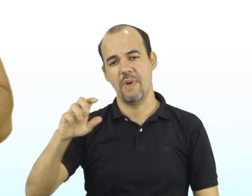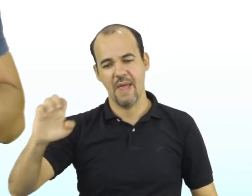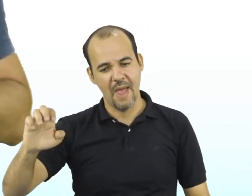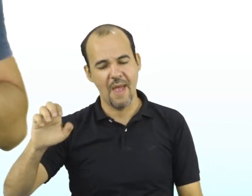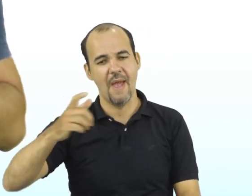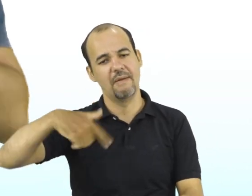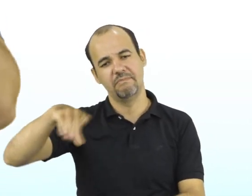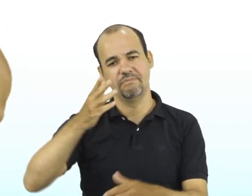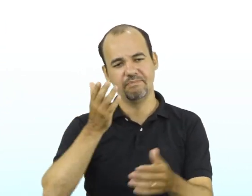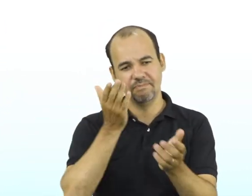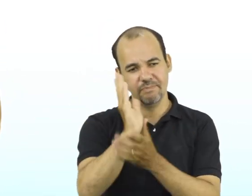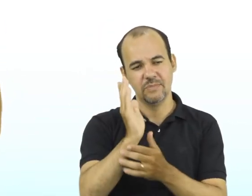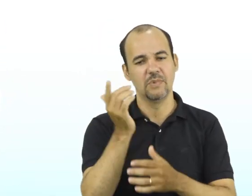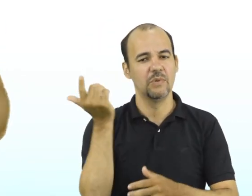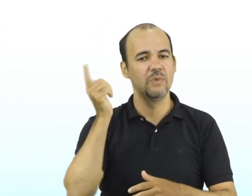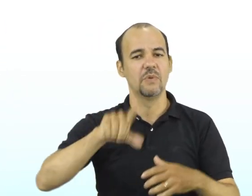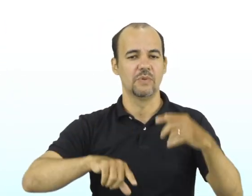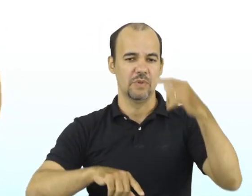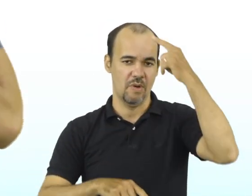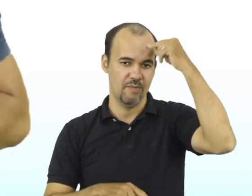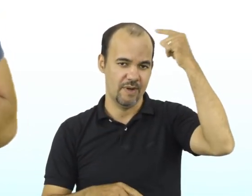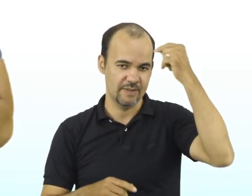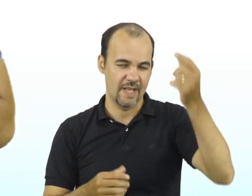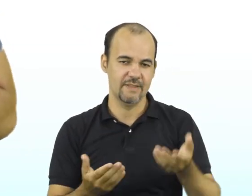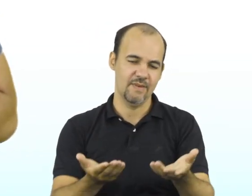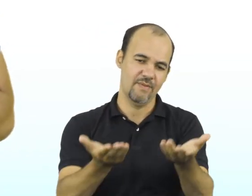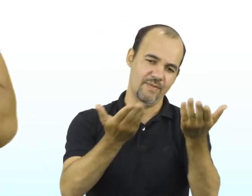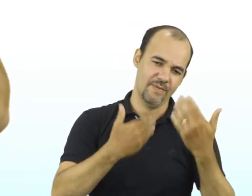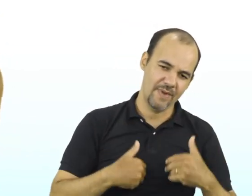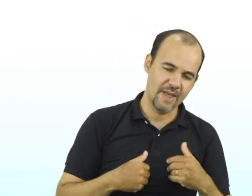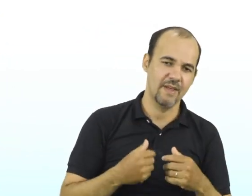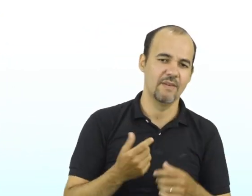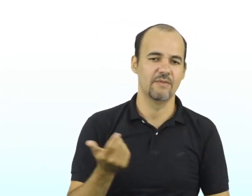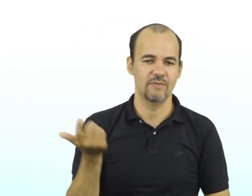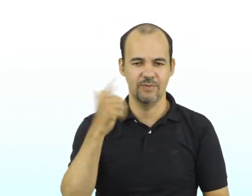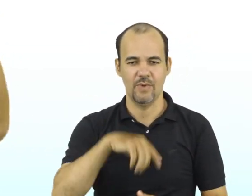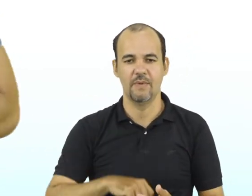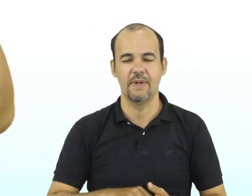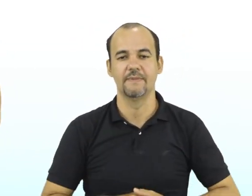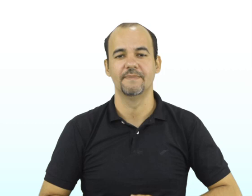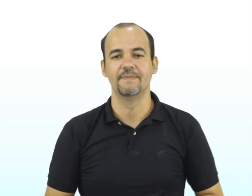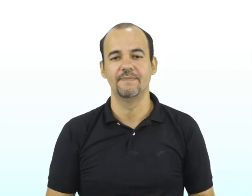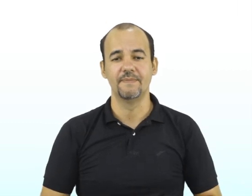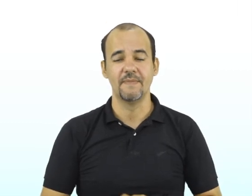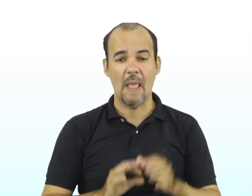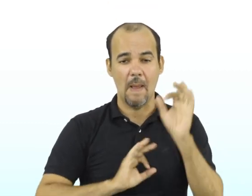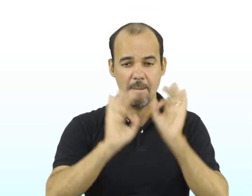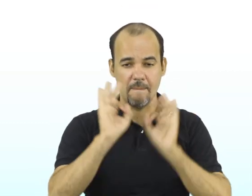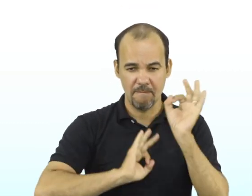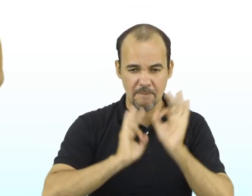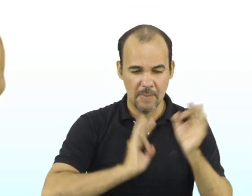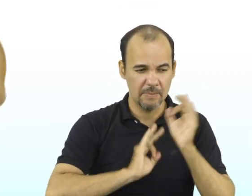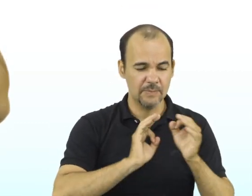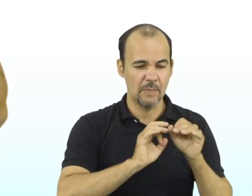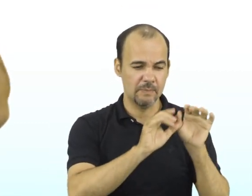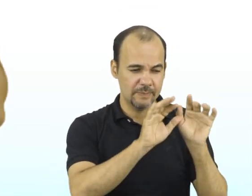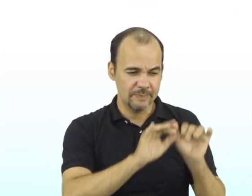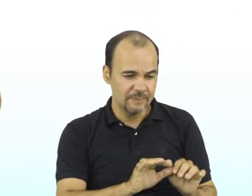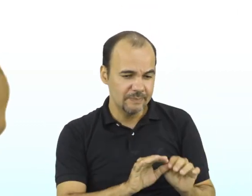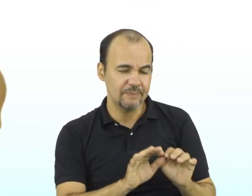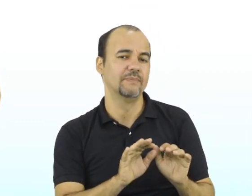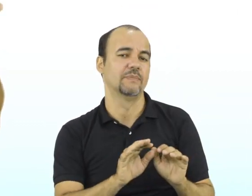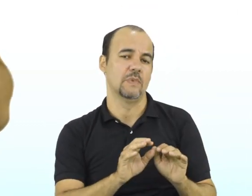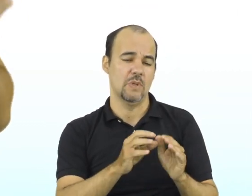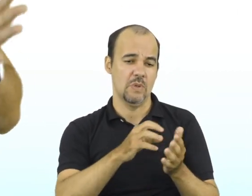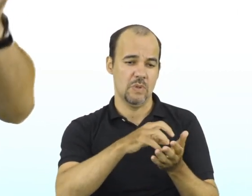tá bom? Então, vem cá, vem se preparar conosco e vai ser show de bola. E eu preparei um material incrível que